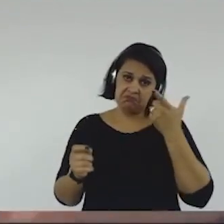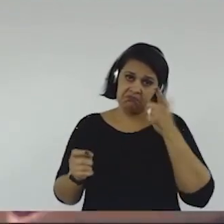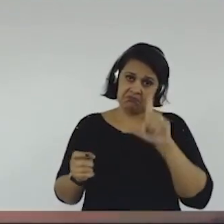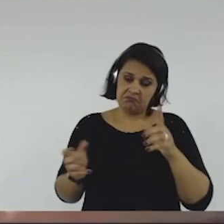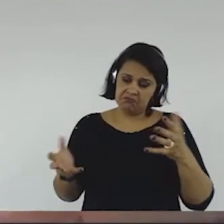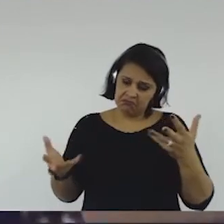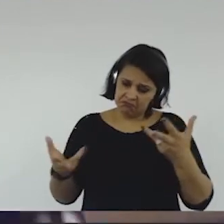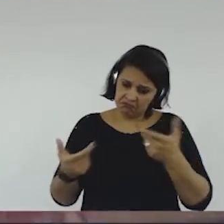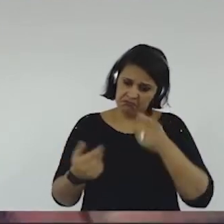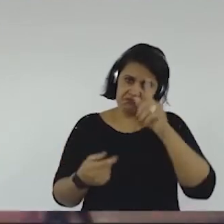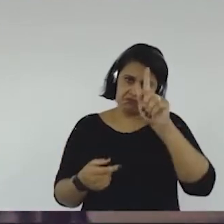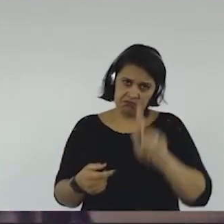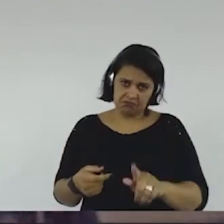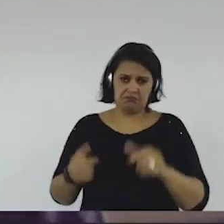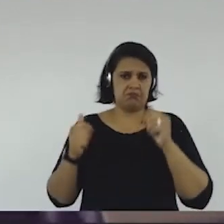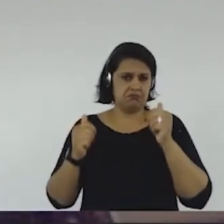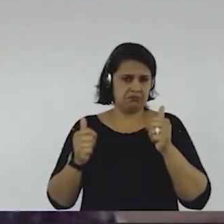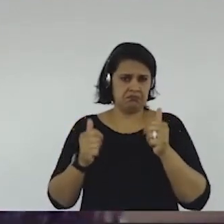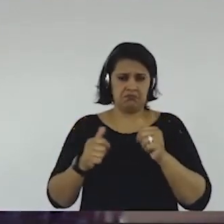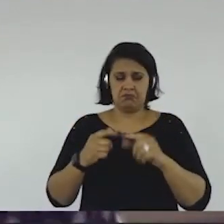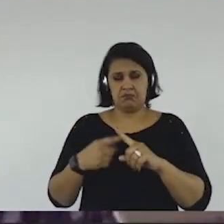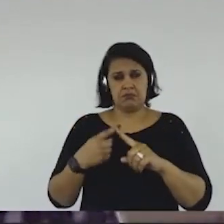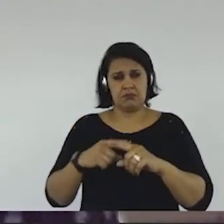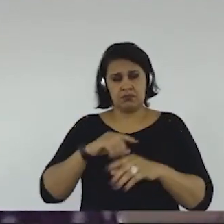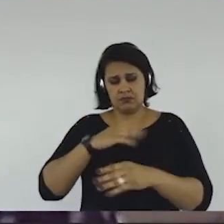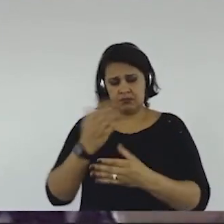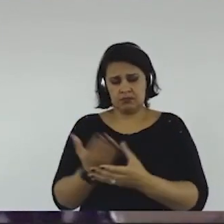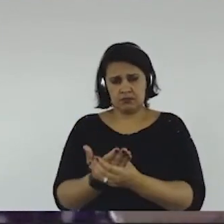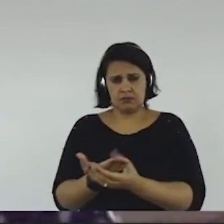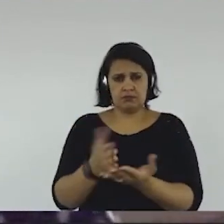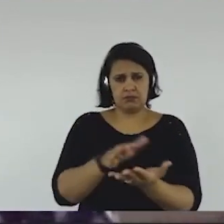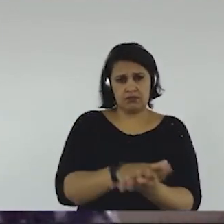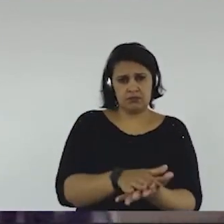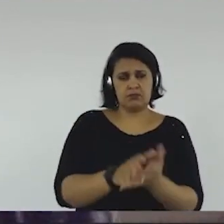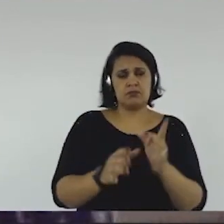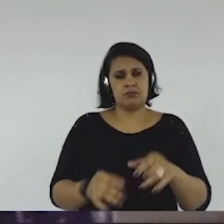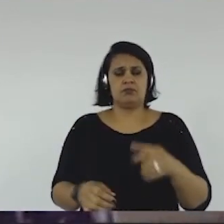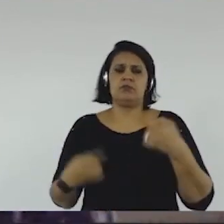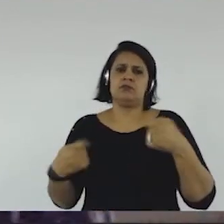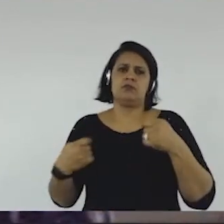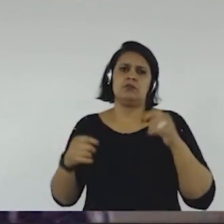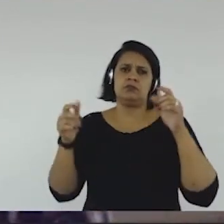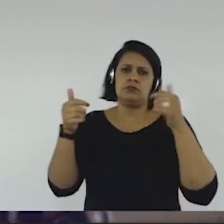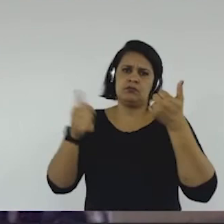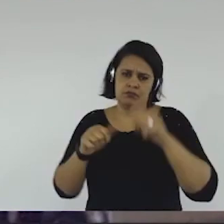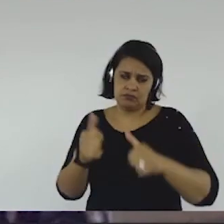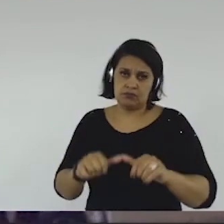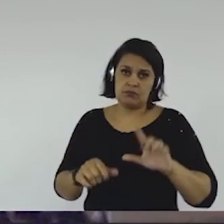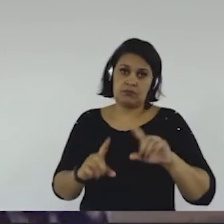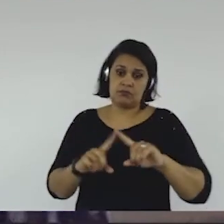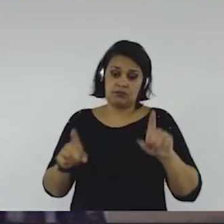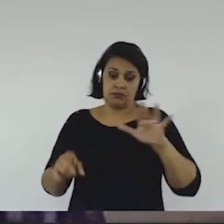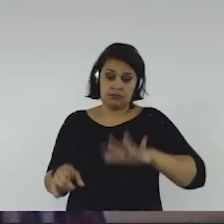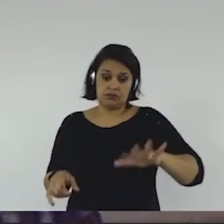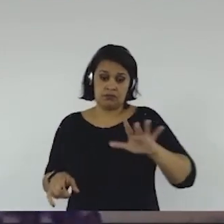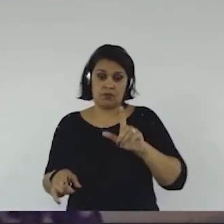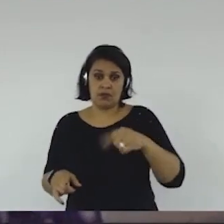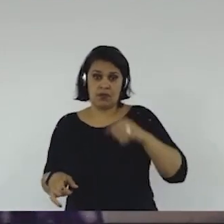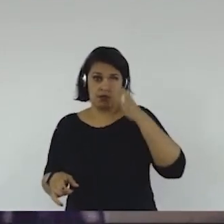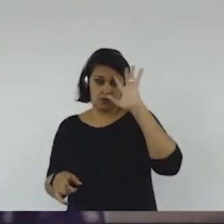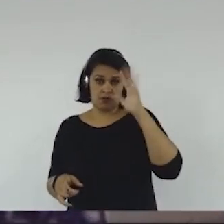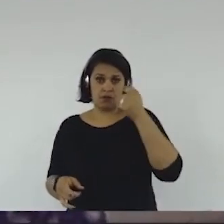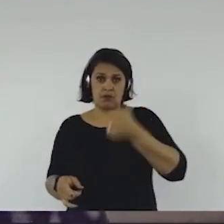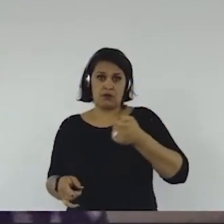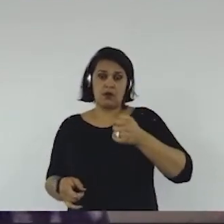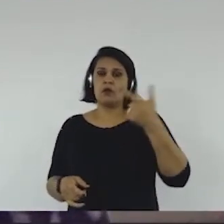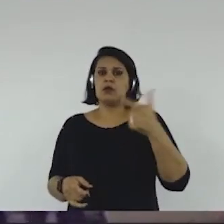e gestão de uma massa de processos tem que ser levada em consideração. Na arbitragem, não tem